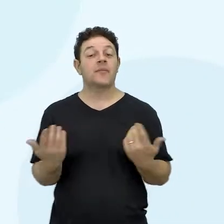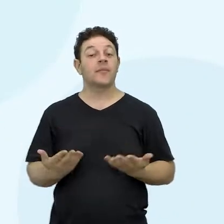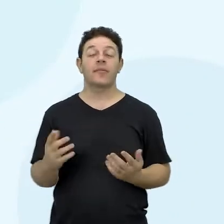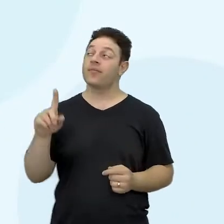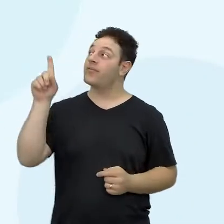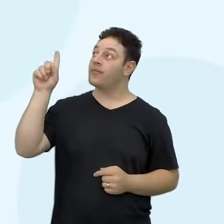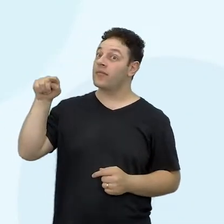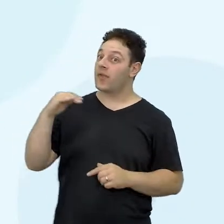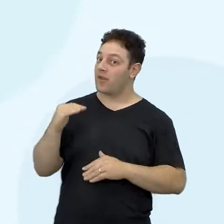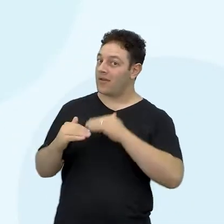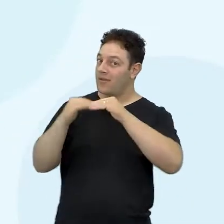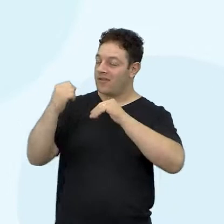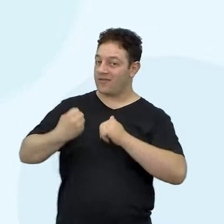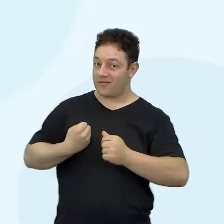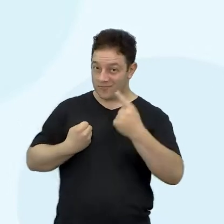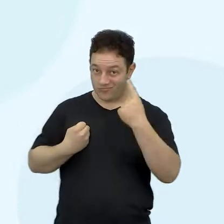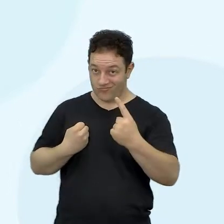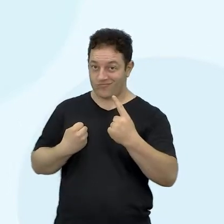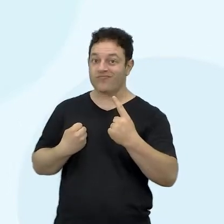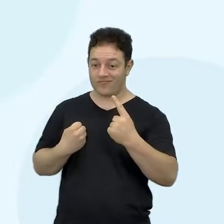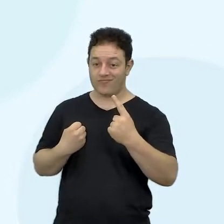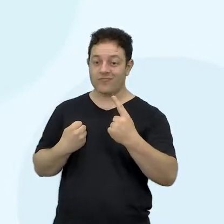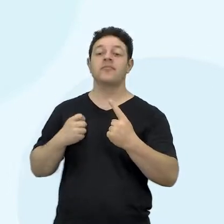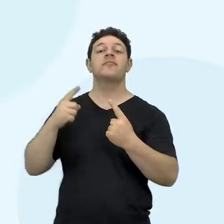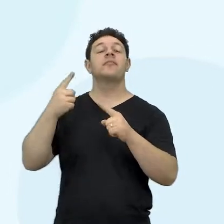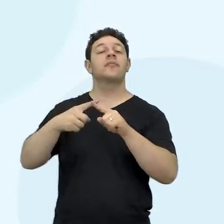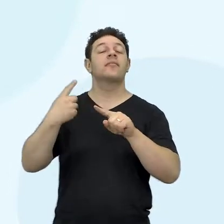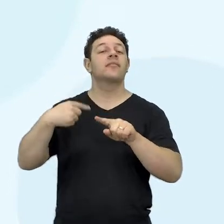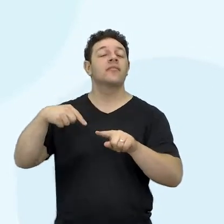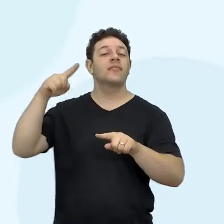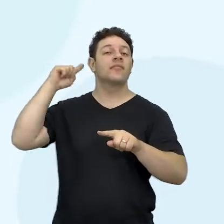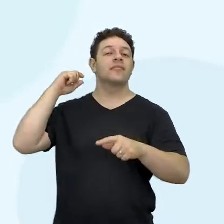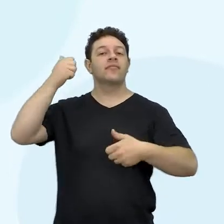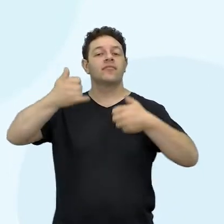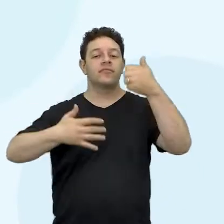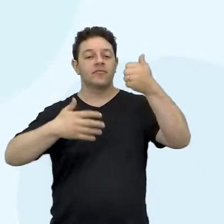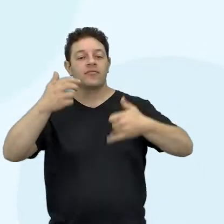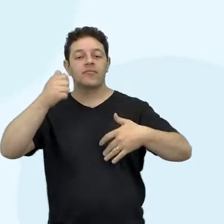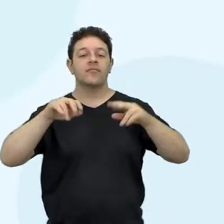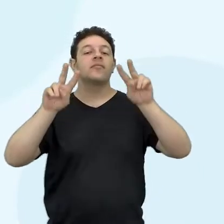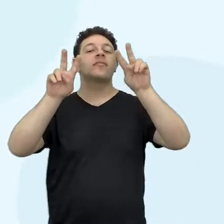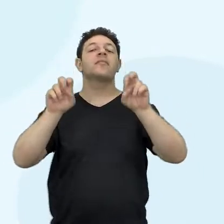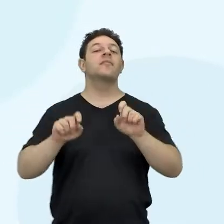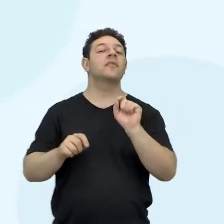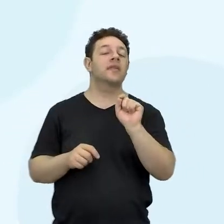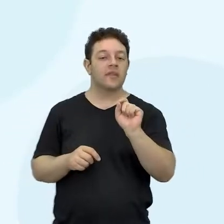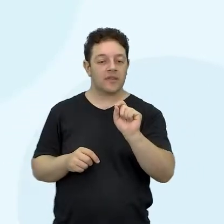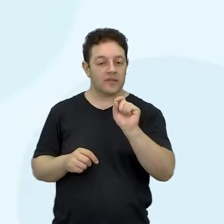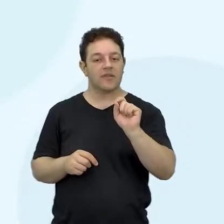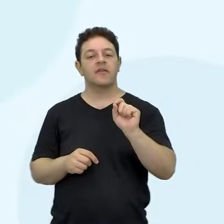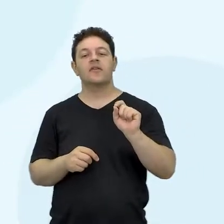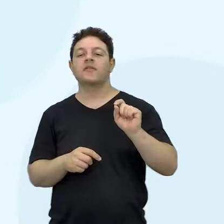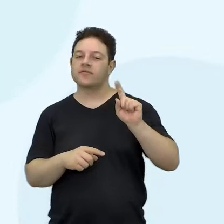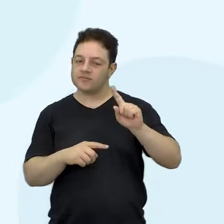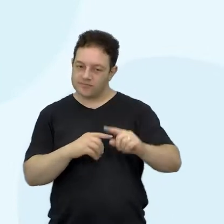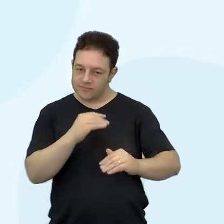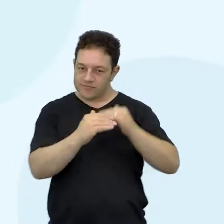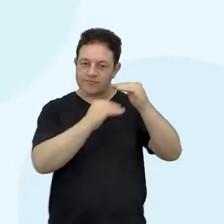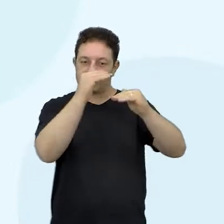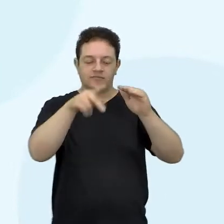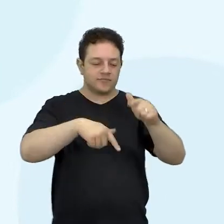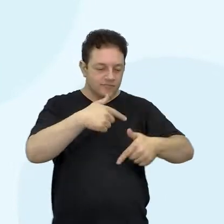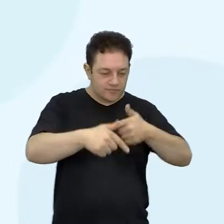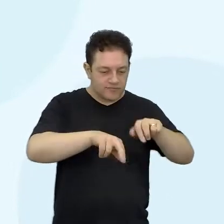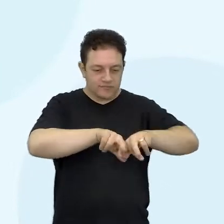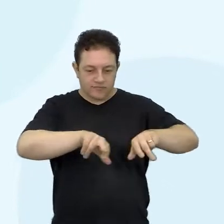no desenvolvimento 1 e anteriormente a gente falou sobre o desenvolvimento do